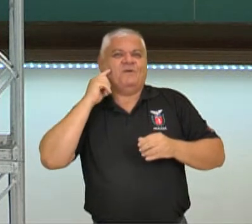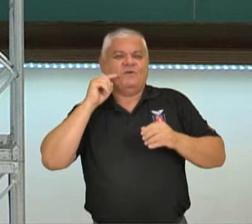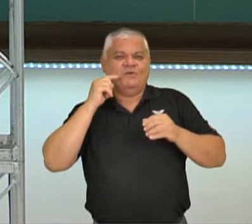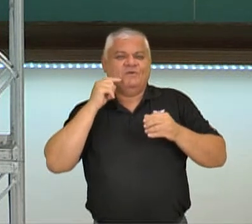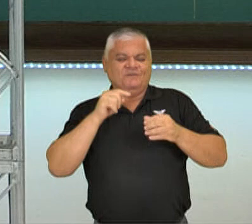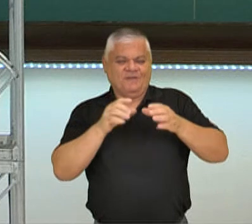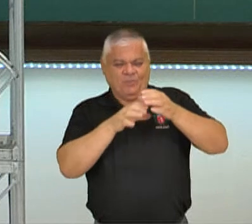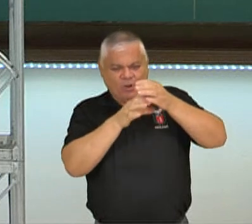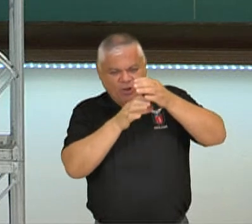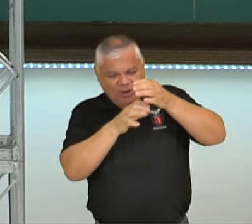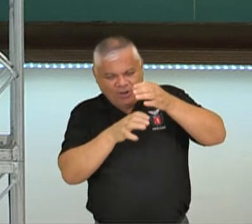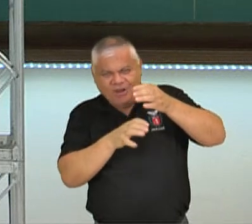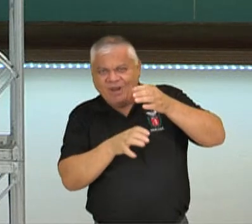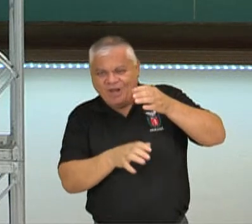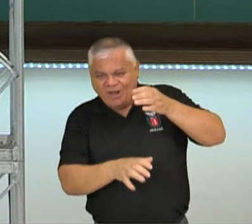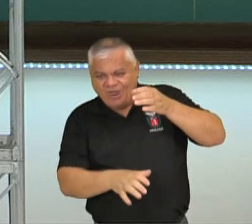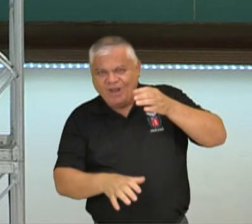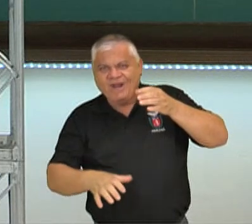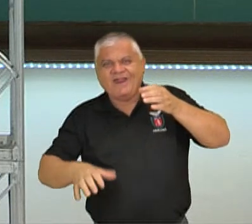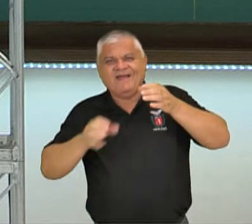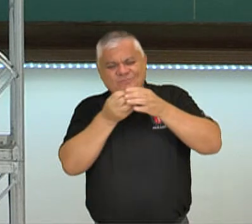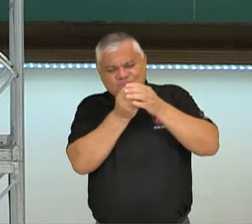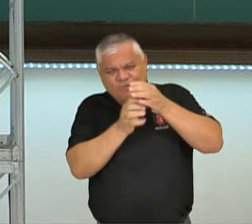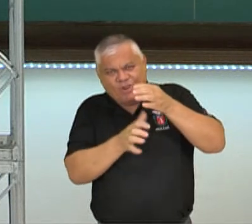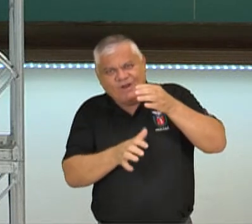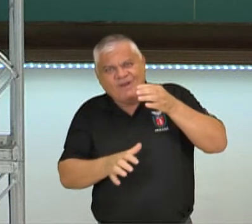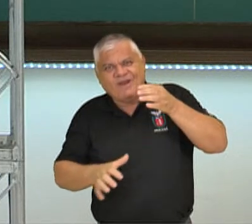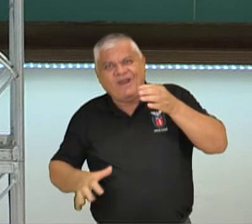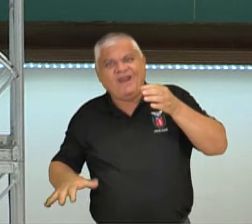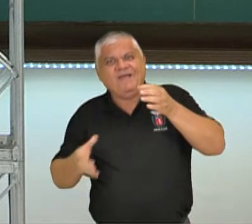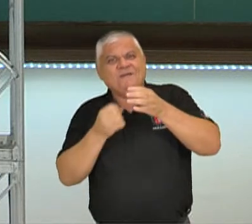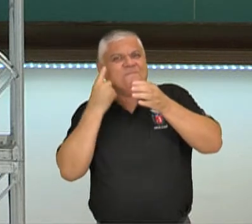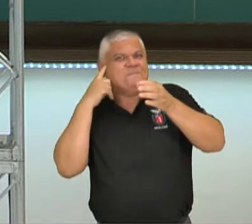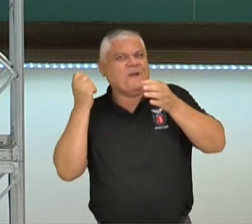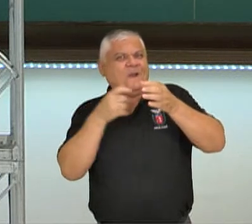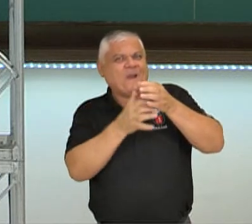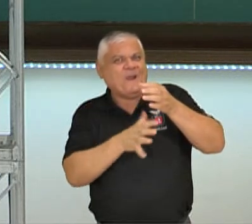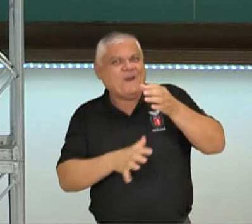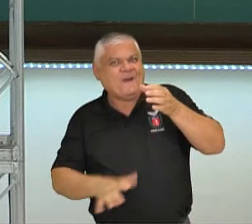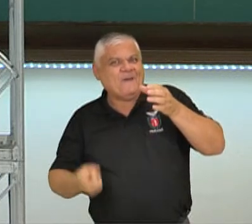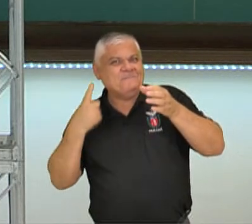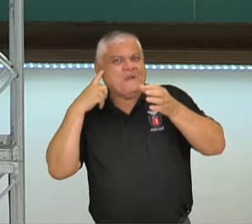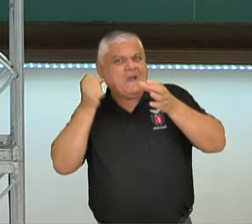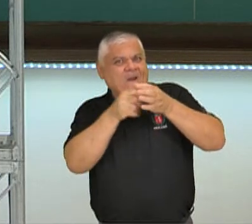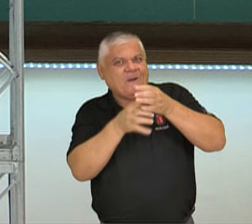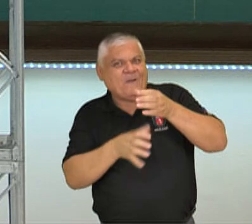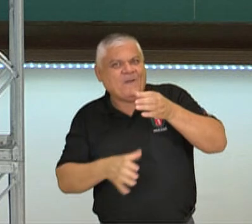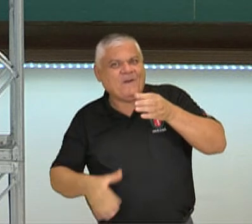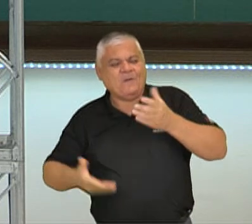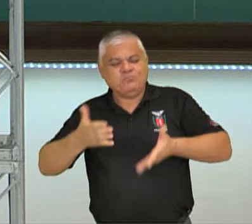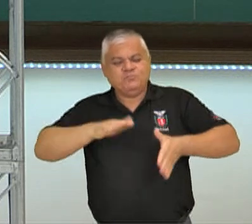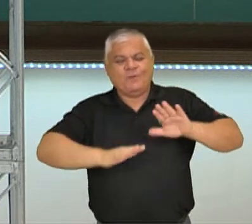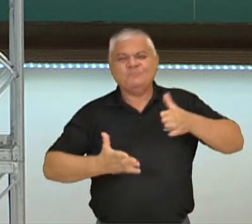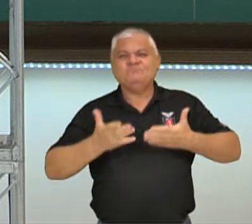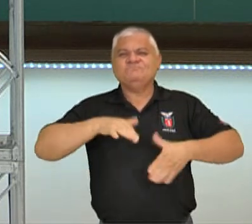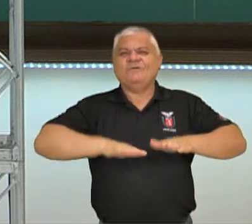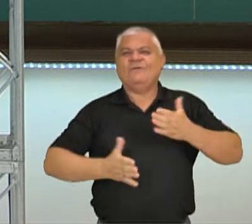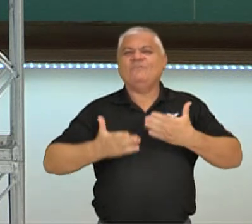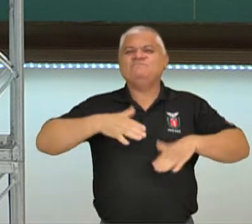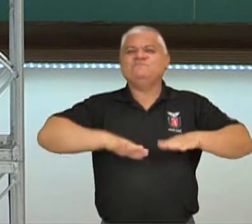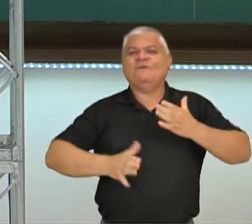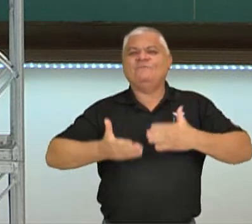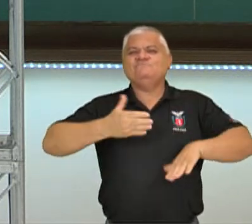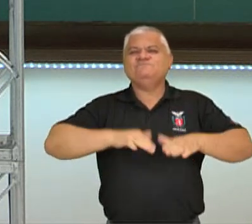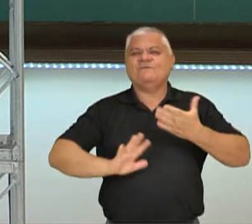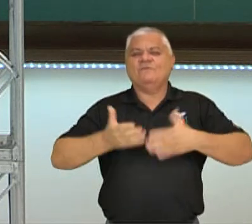vai funcionar como uma caixa de ressonância e vai produzir o som que vai sair pela boca de baixo,